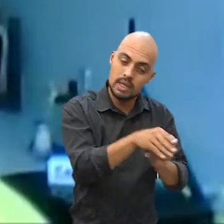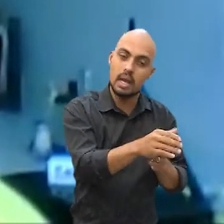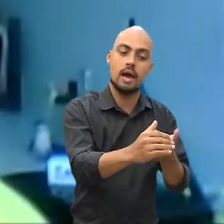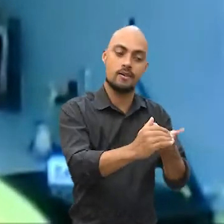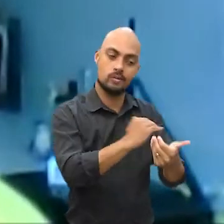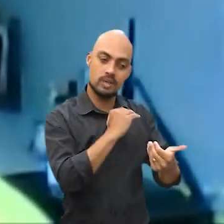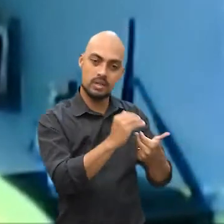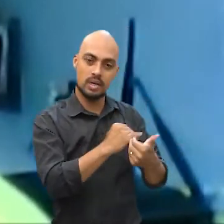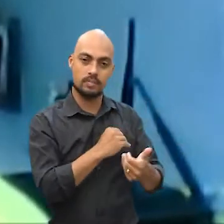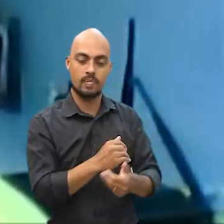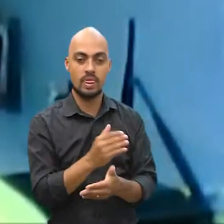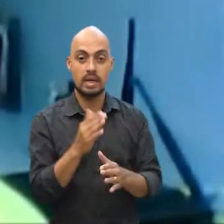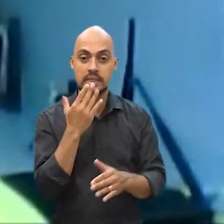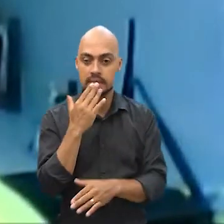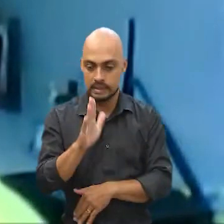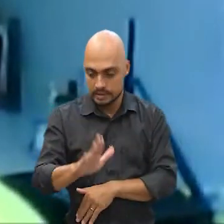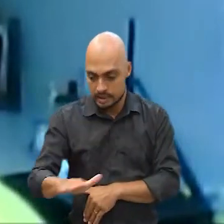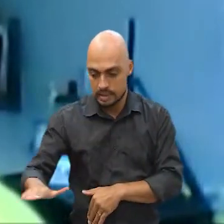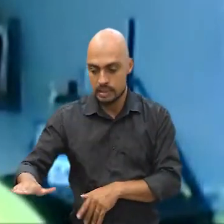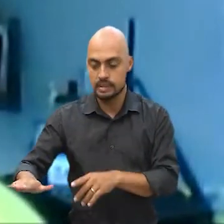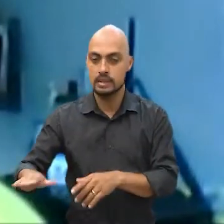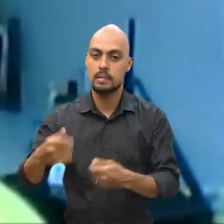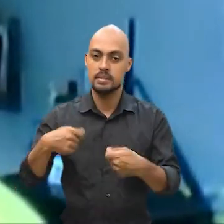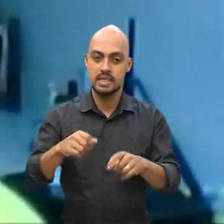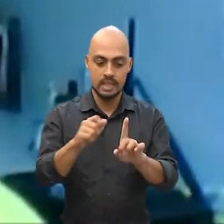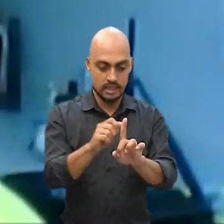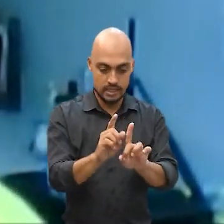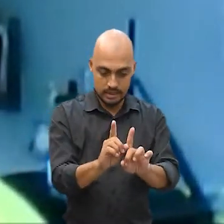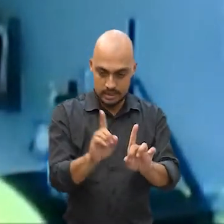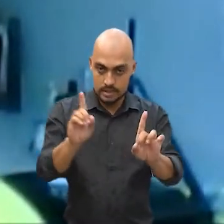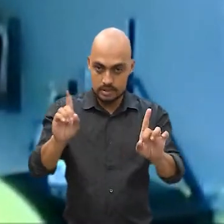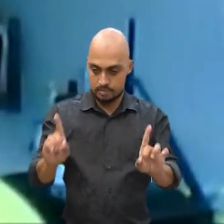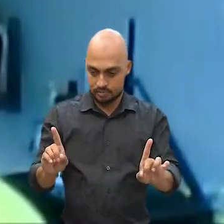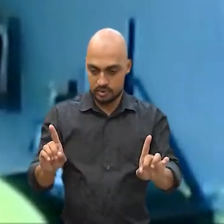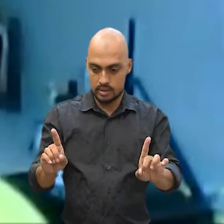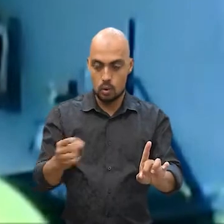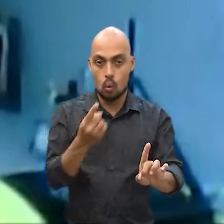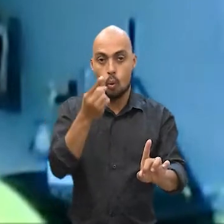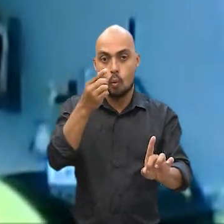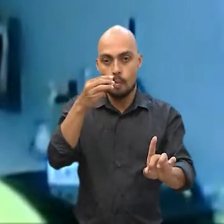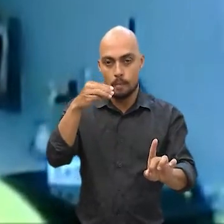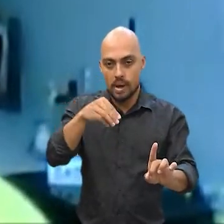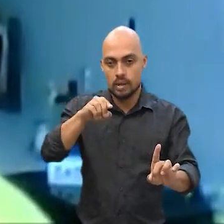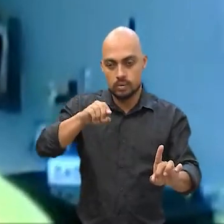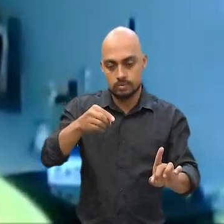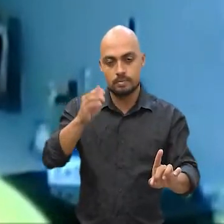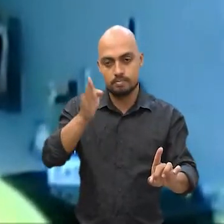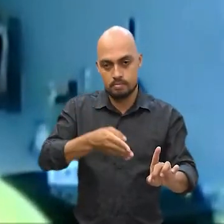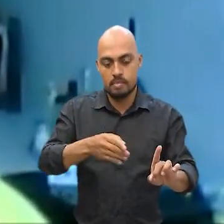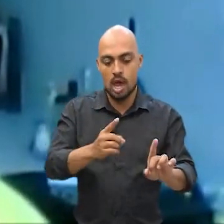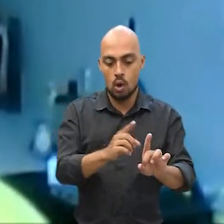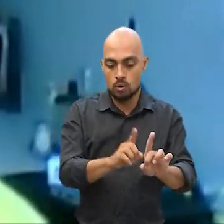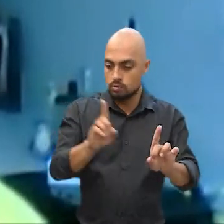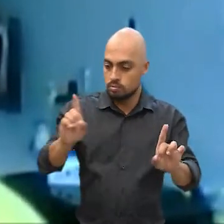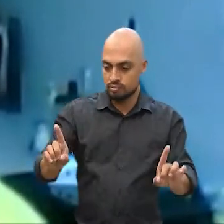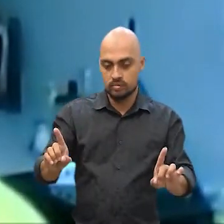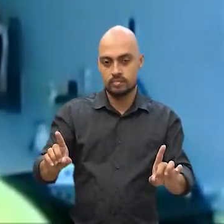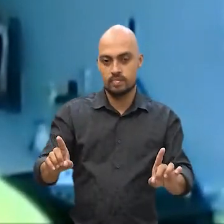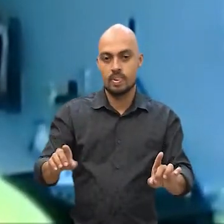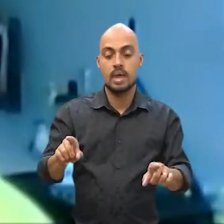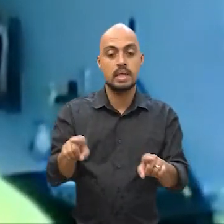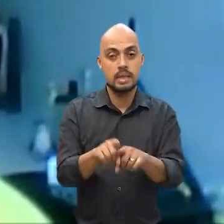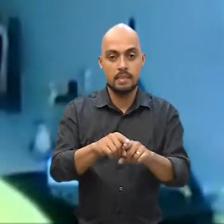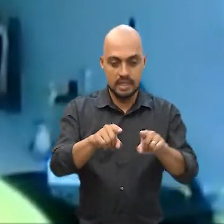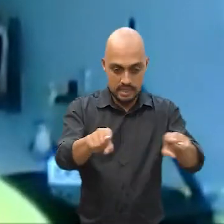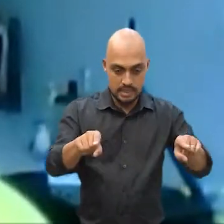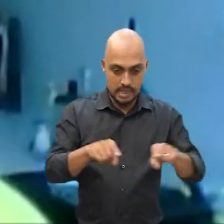crianças precisarão, nesse momento, estar a 1,5 metro de distância, seja do professor ou do amigo, irá somente 35% da